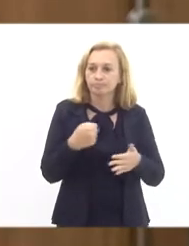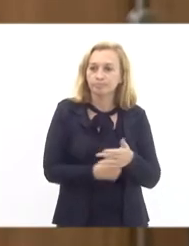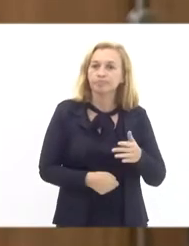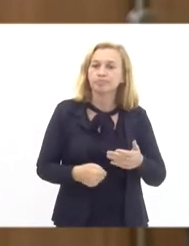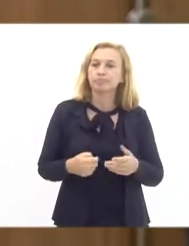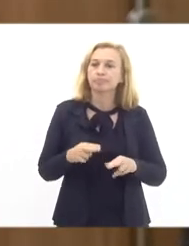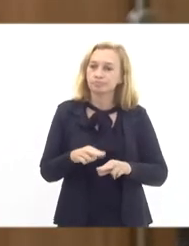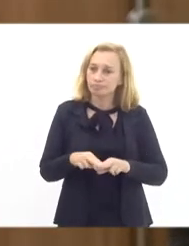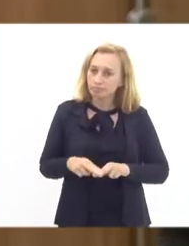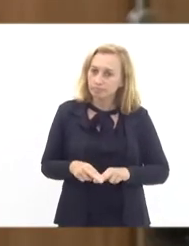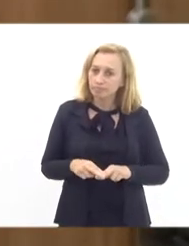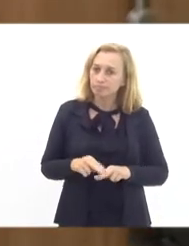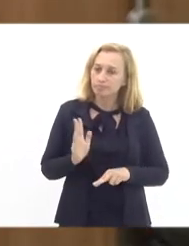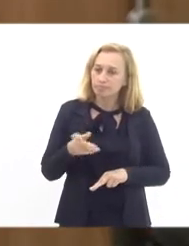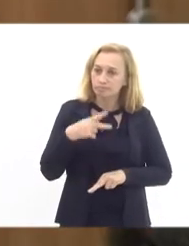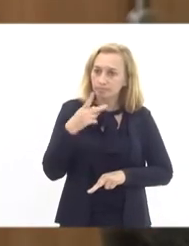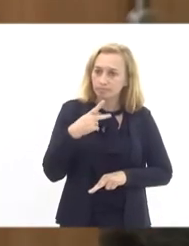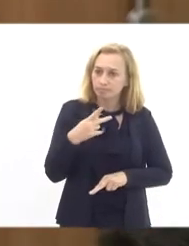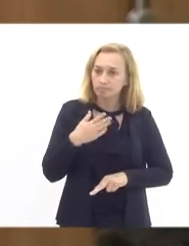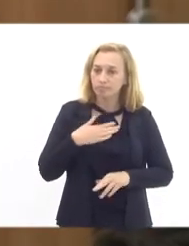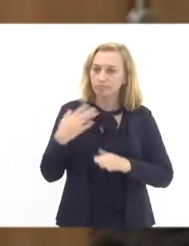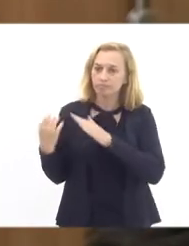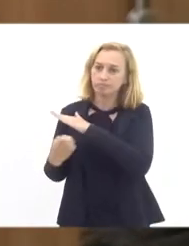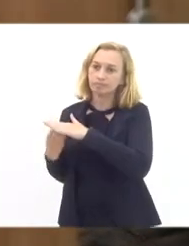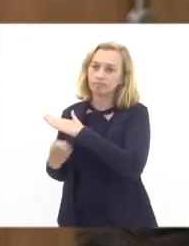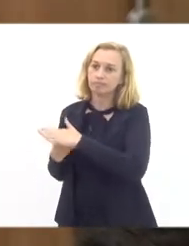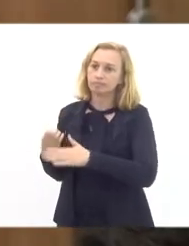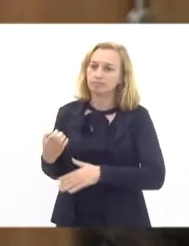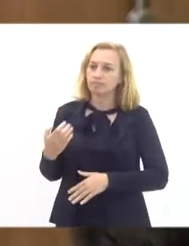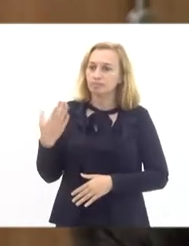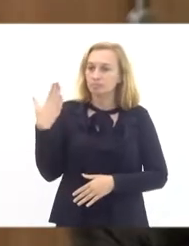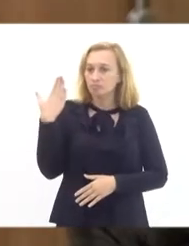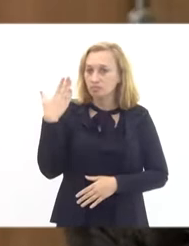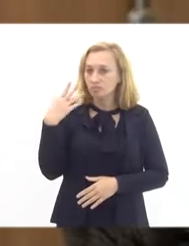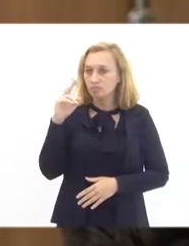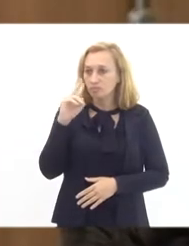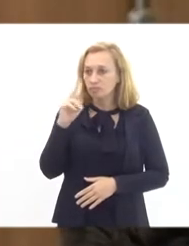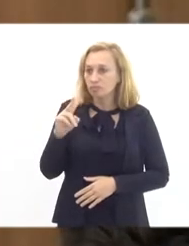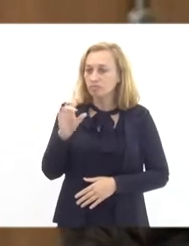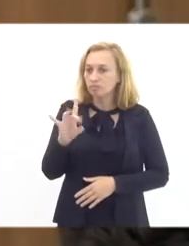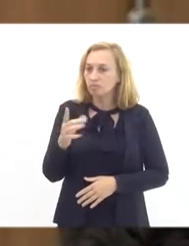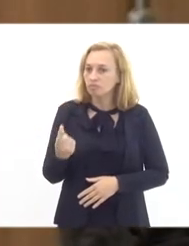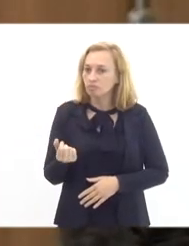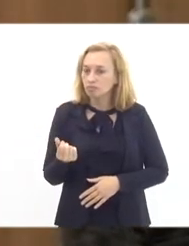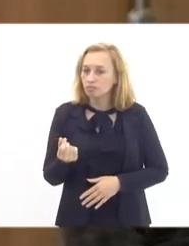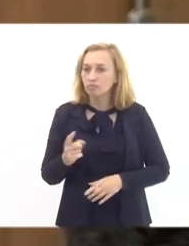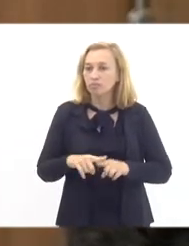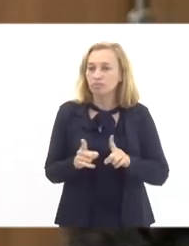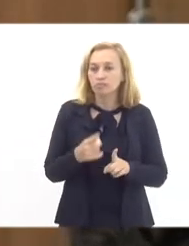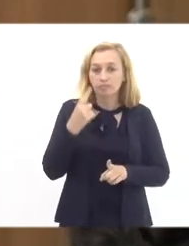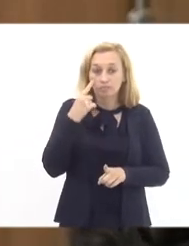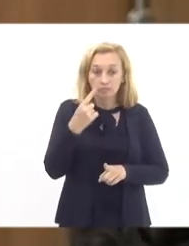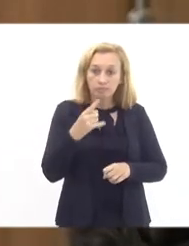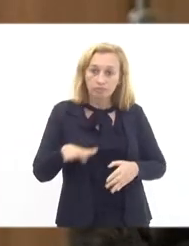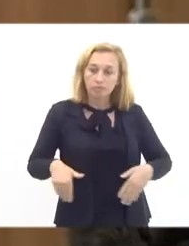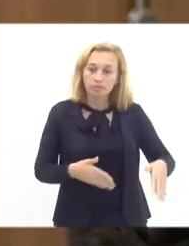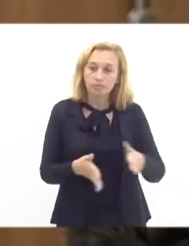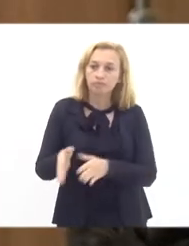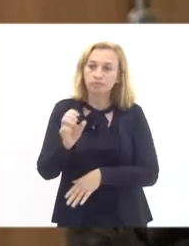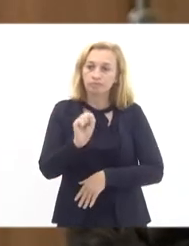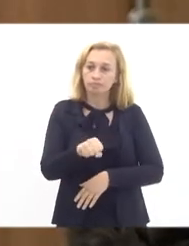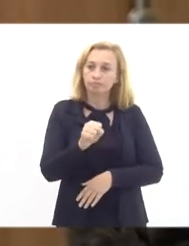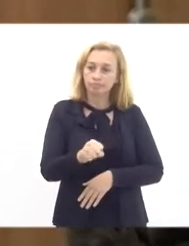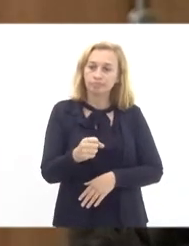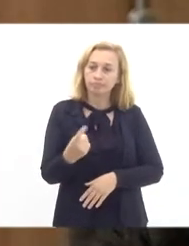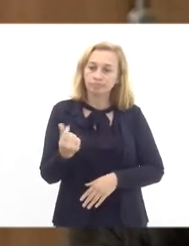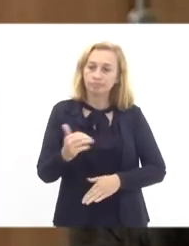isso e a minha empresa não visar só o lucro e visar que esse é o caminho para o